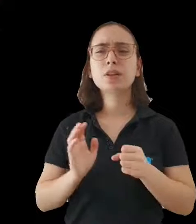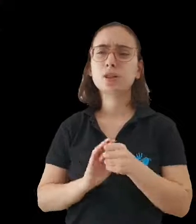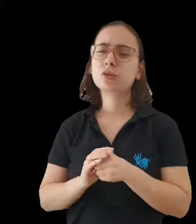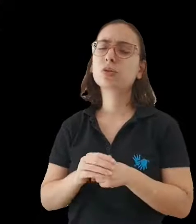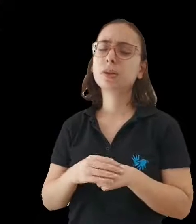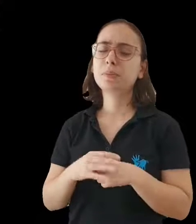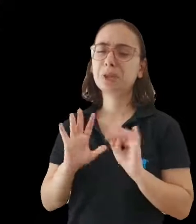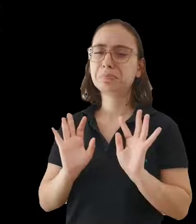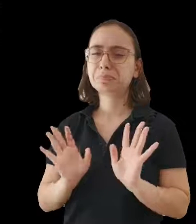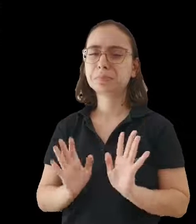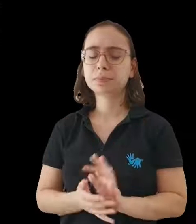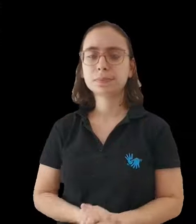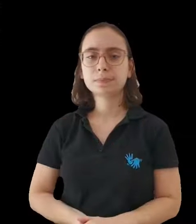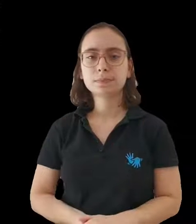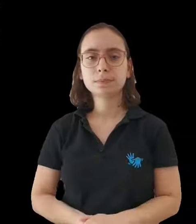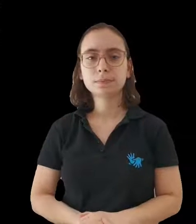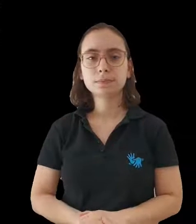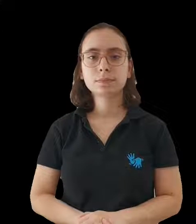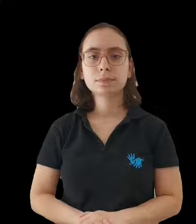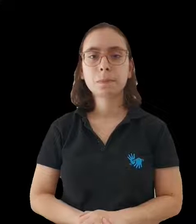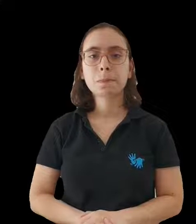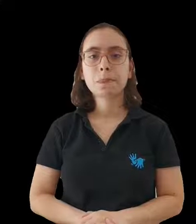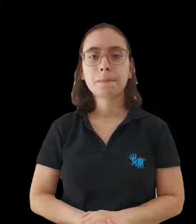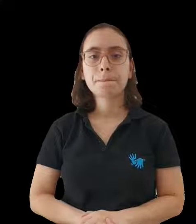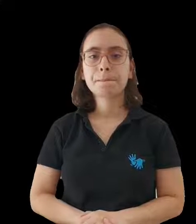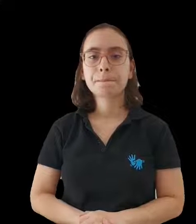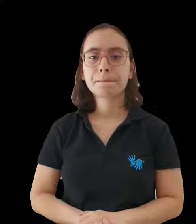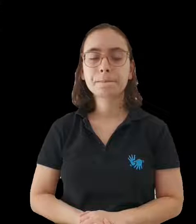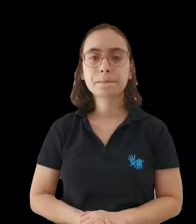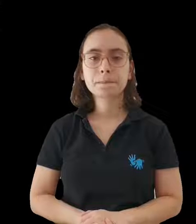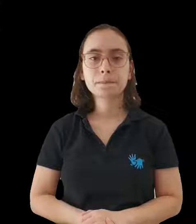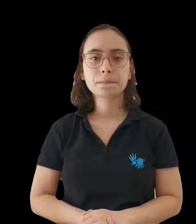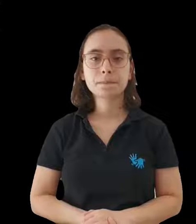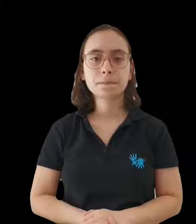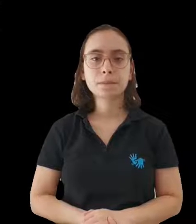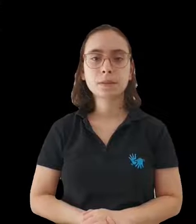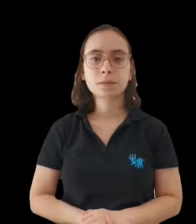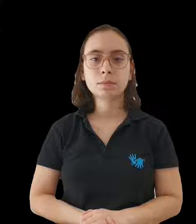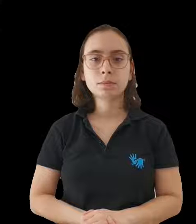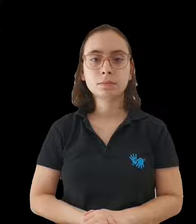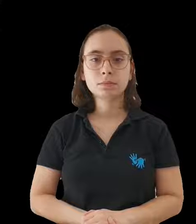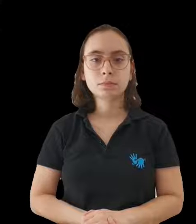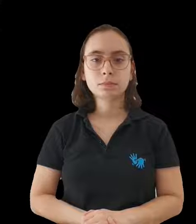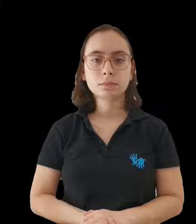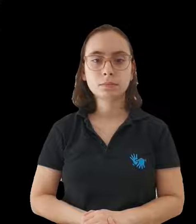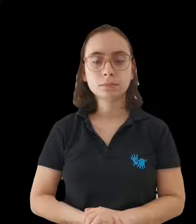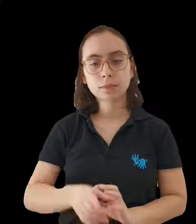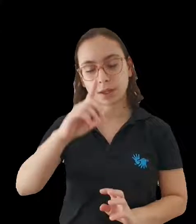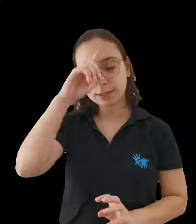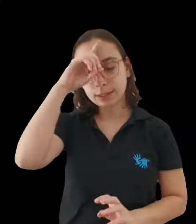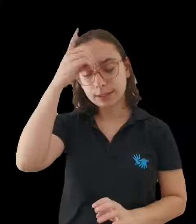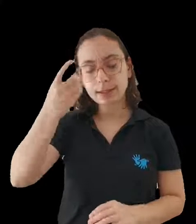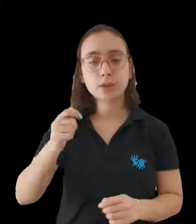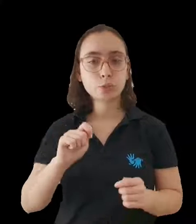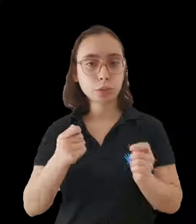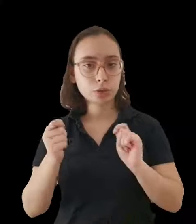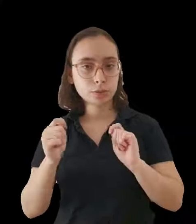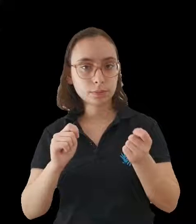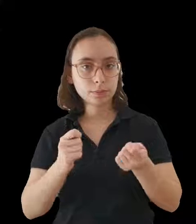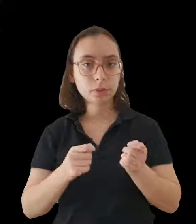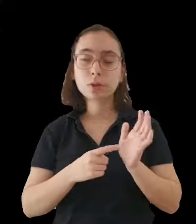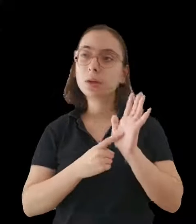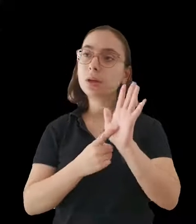tá? Então, assim, para a gente não alongar muito, era essa ideia de manipulação. Apresenta-se os